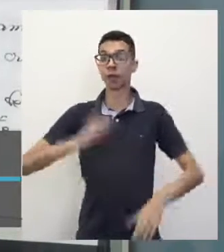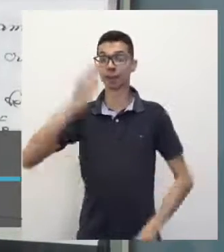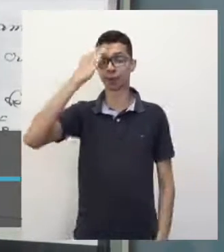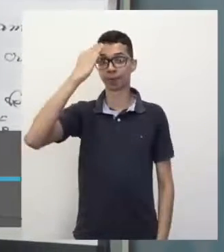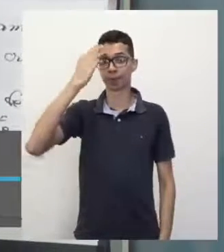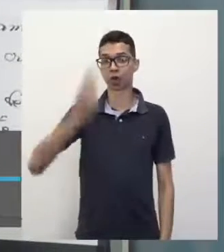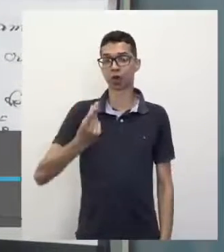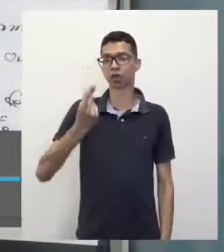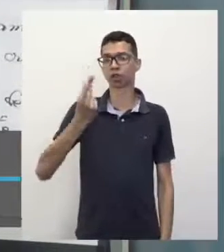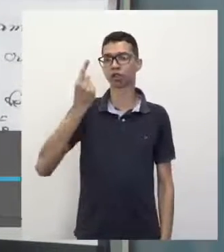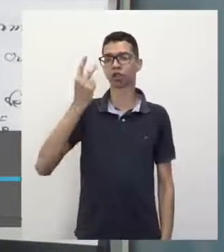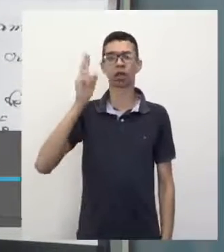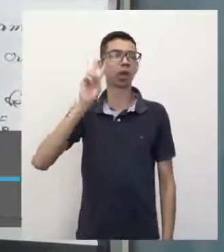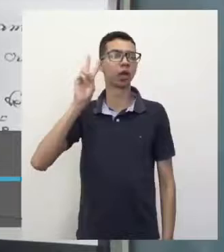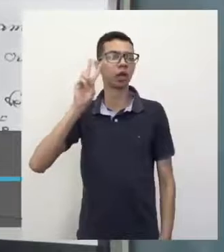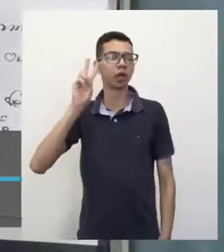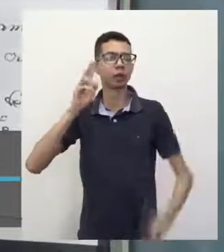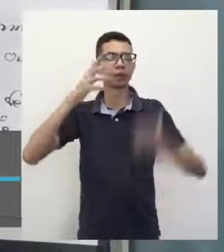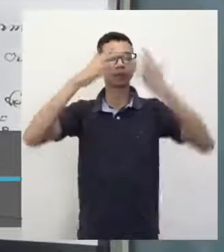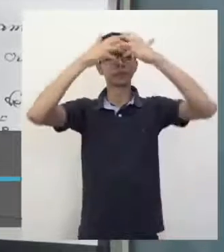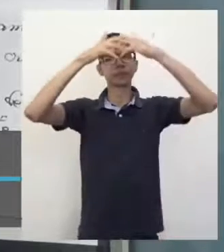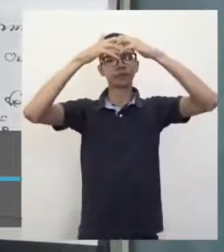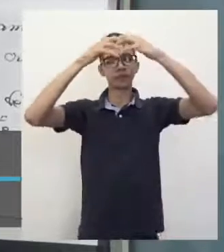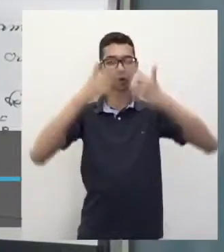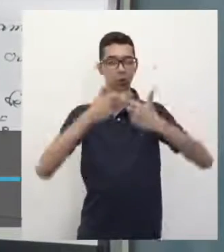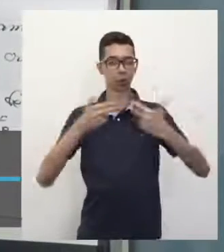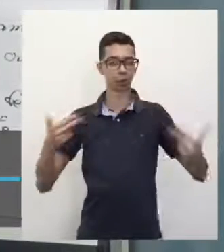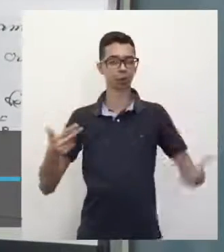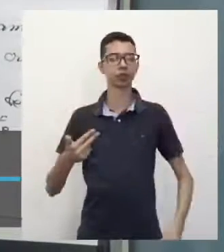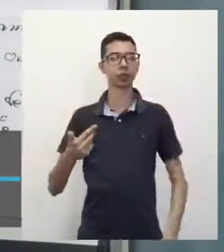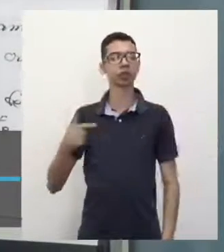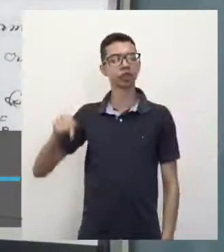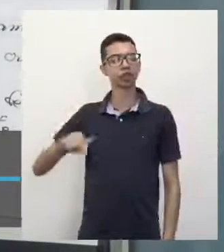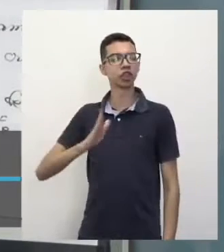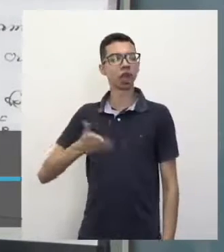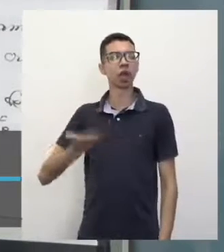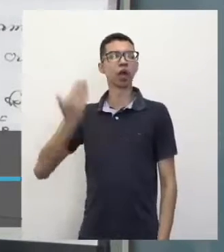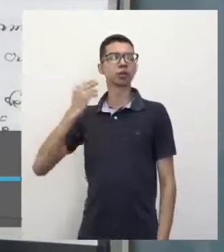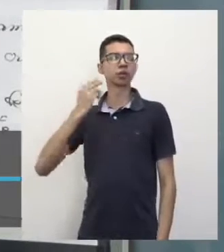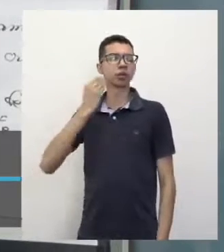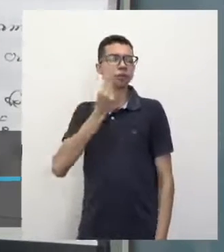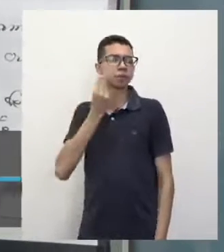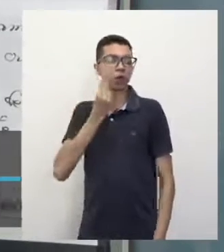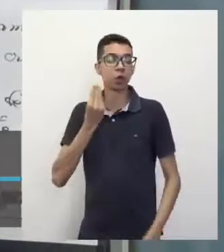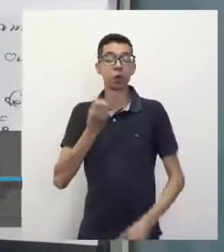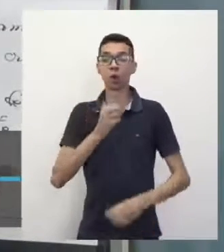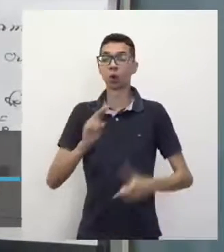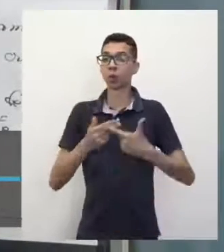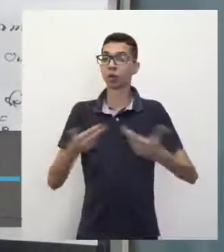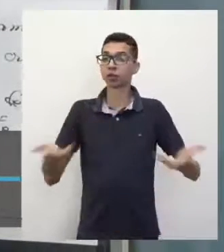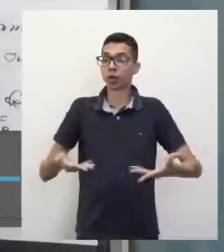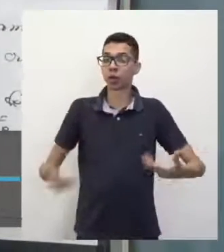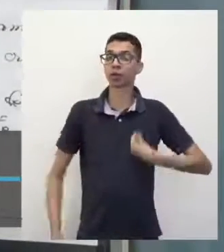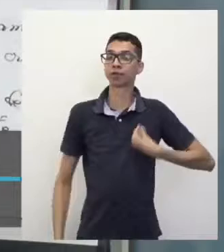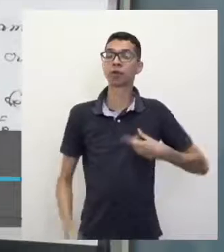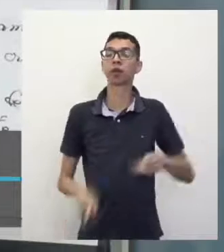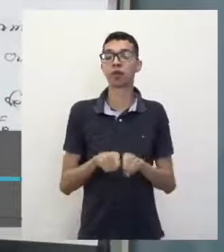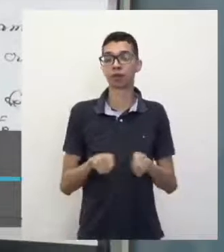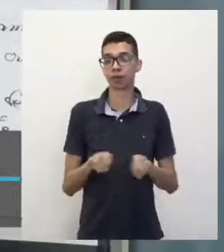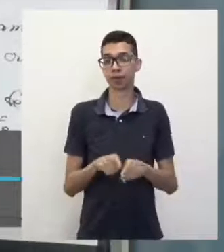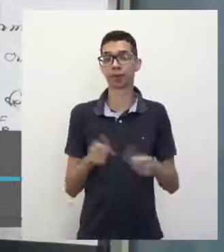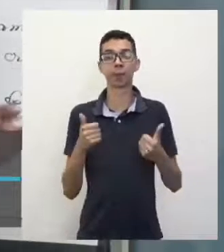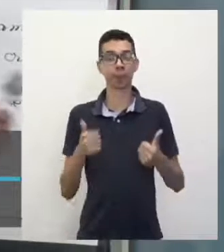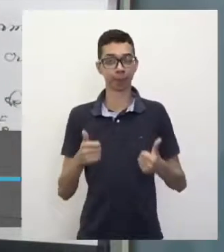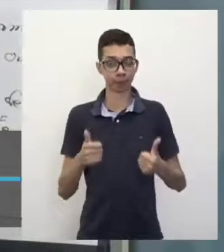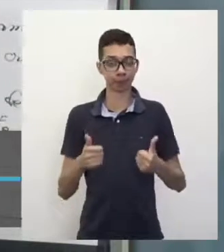muito antigas, a elementos que ele já adquiriu muito anteriormente, ou até coisas da atualidade, tá certo? Então,